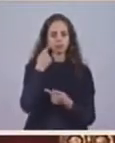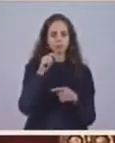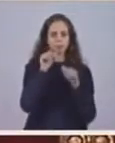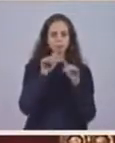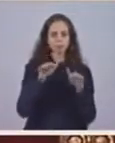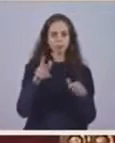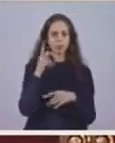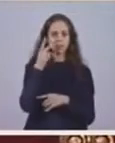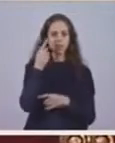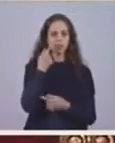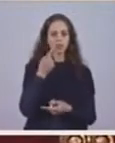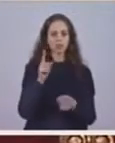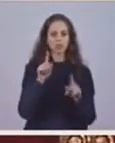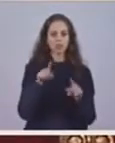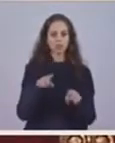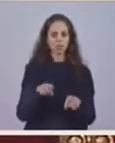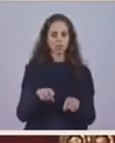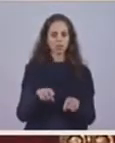proclamamos a vossa